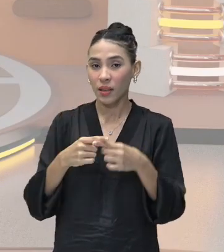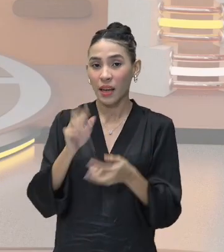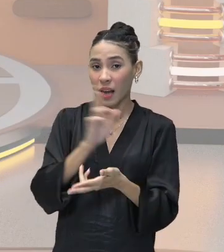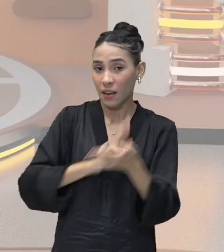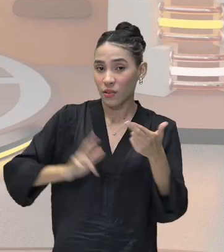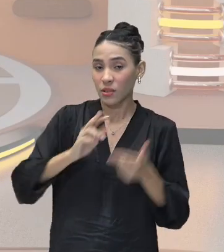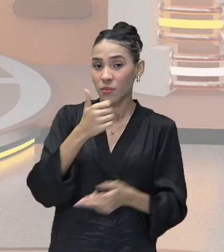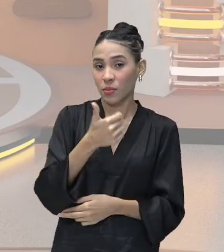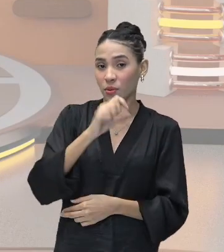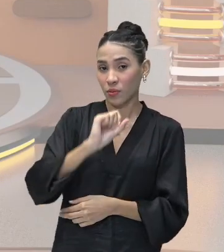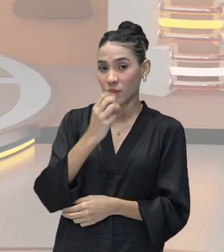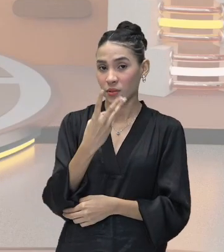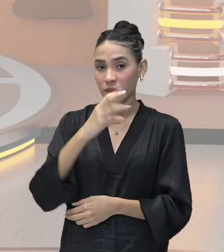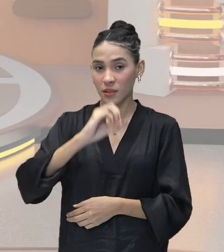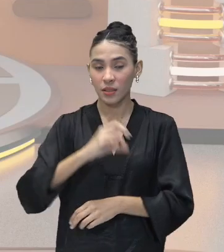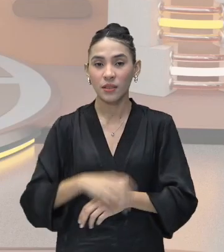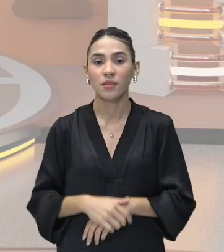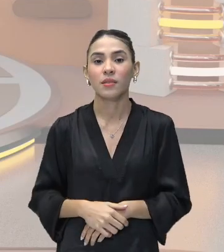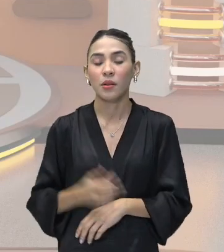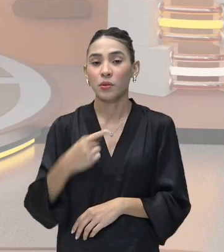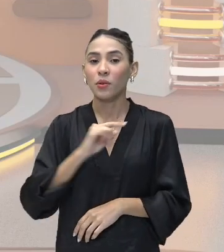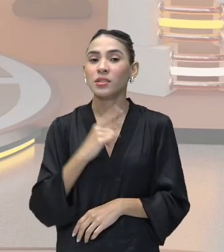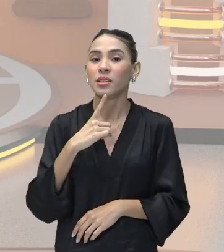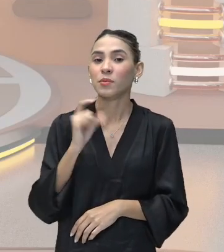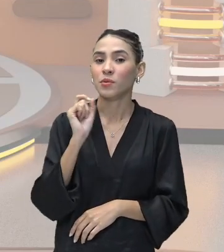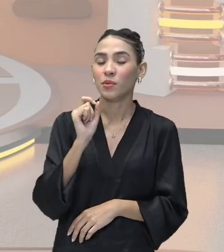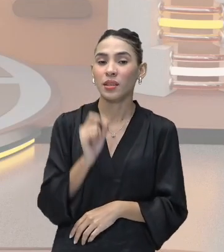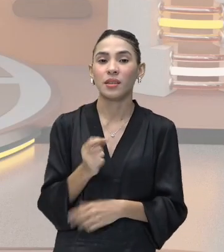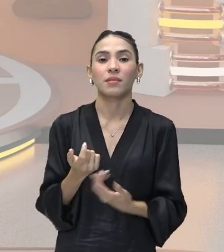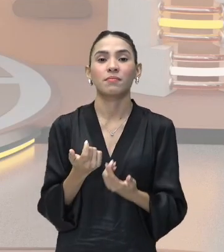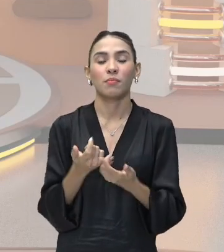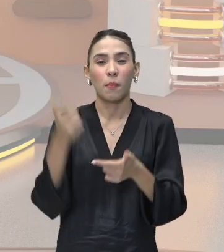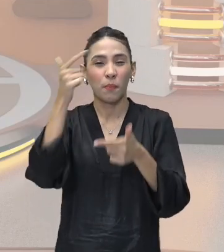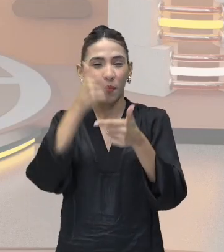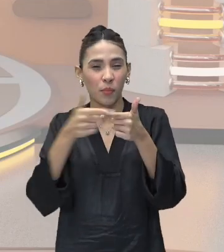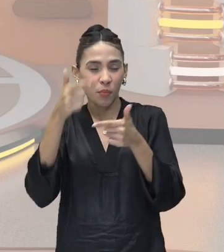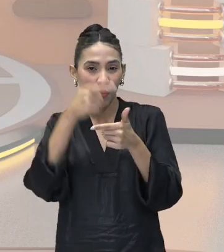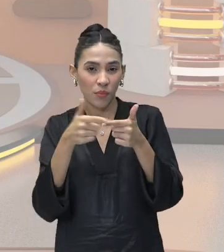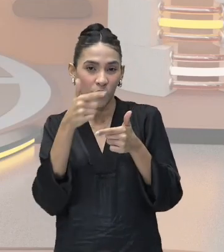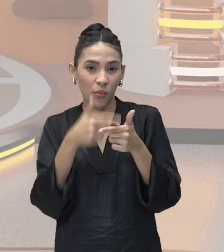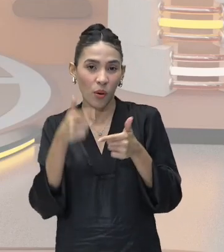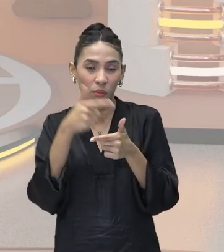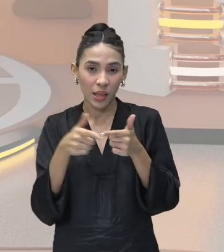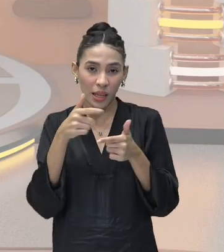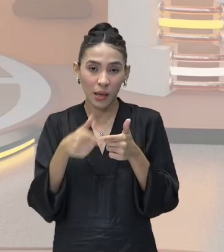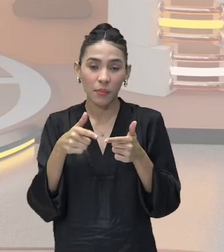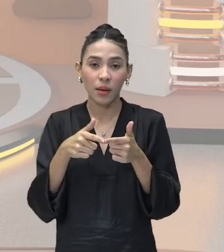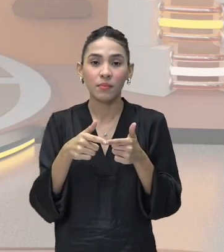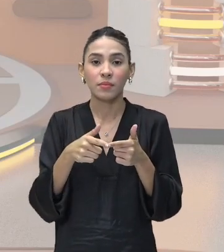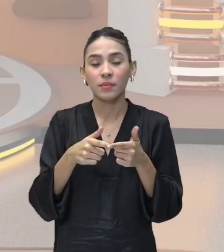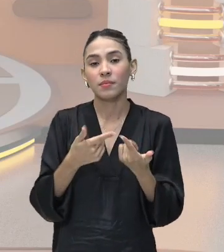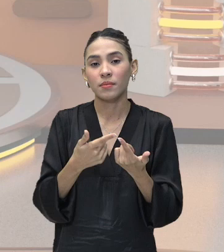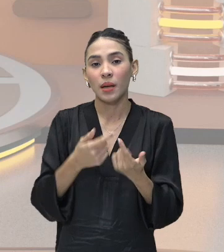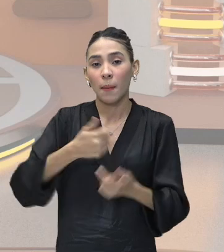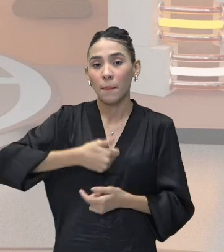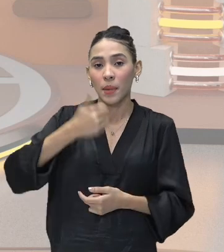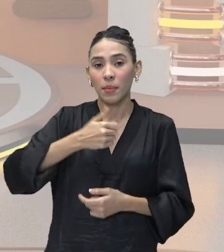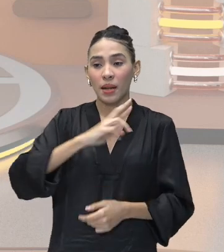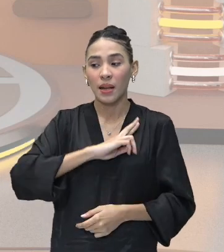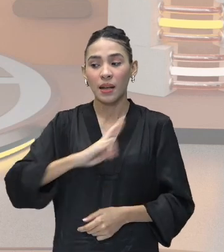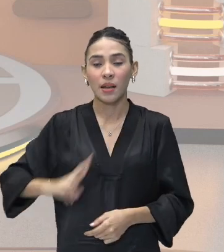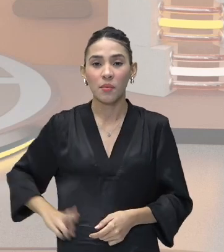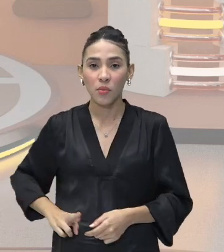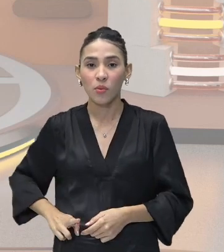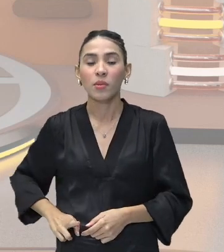de 1930 que nós vamos ter uma quebra com a antiga república, com a primeira república, as